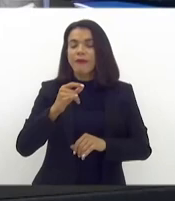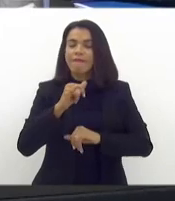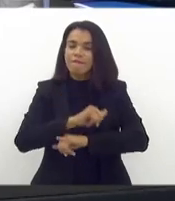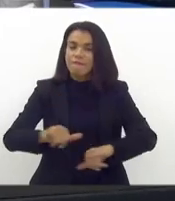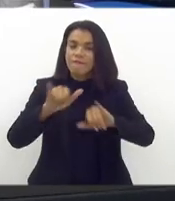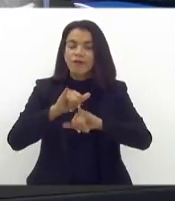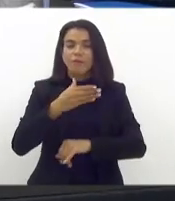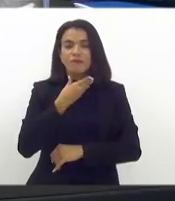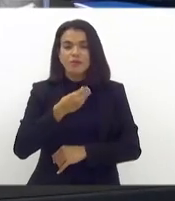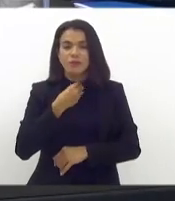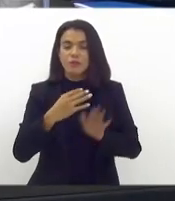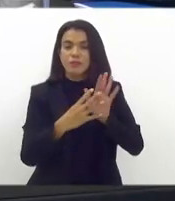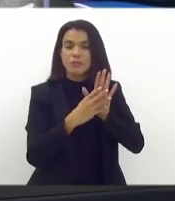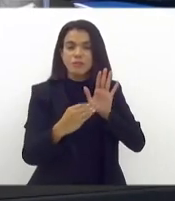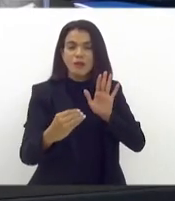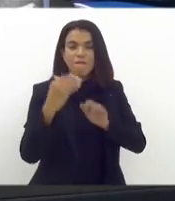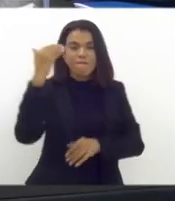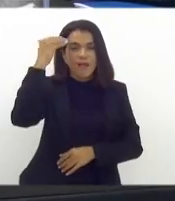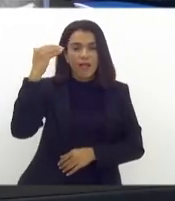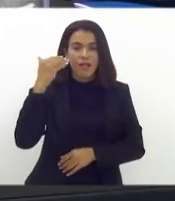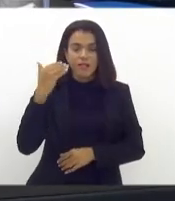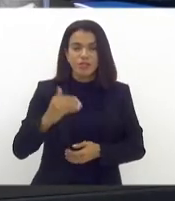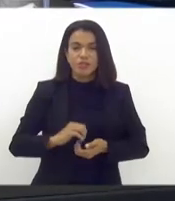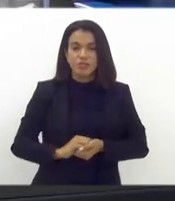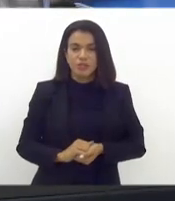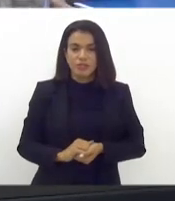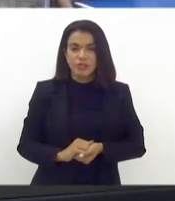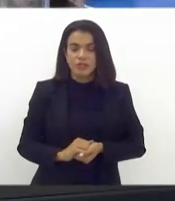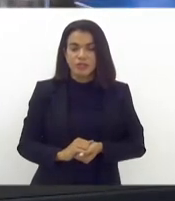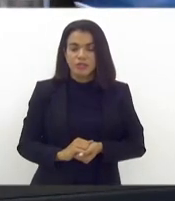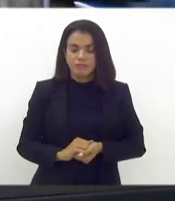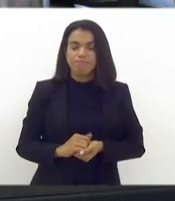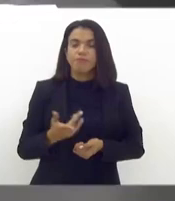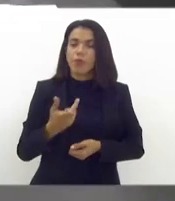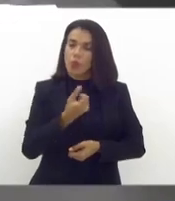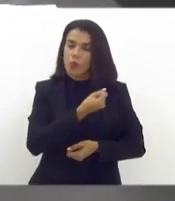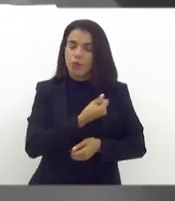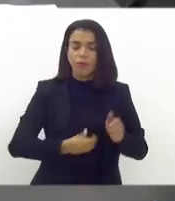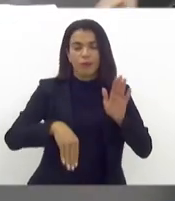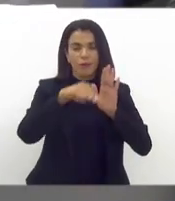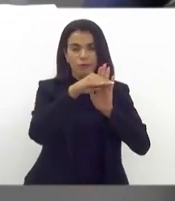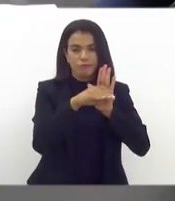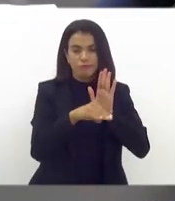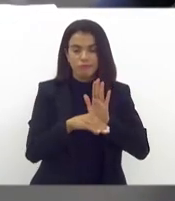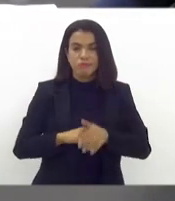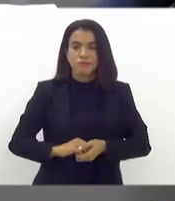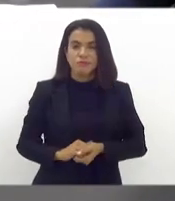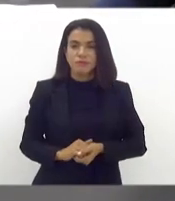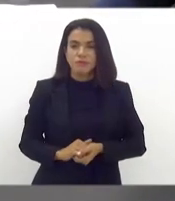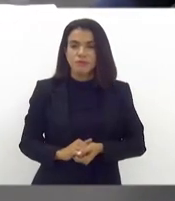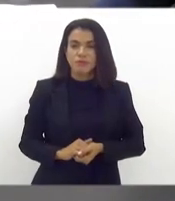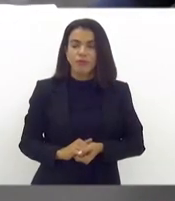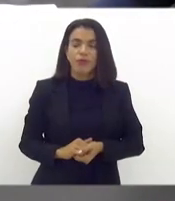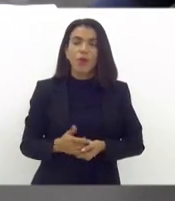na Finlândia. Pedir que Vossa Excelência depois passe para o CCJ o número definido a inclusão da pauta. Tá bom. Aproveito o ensejo de Vossa